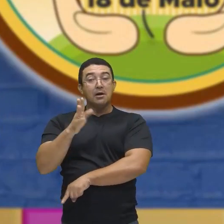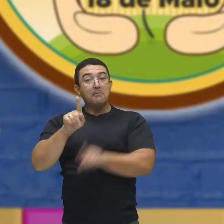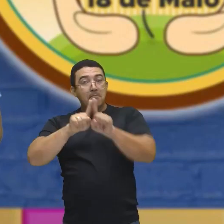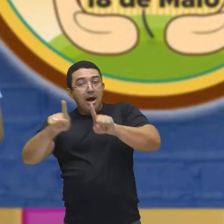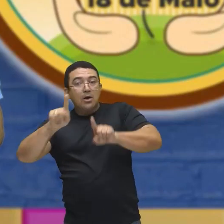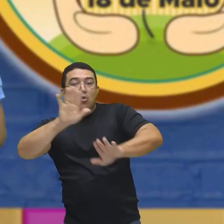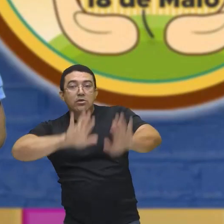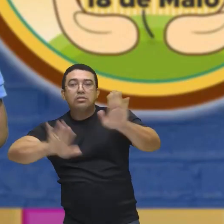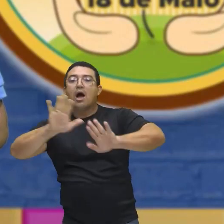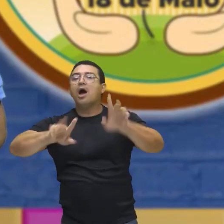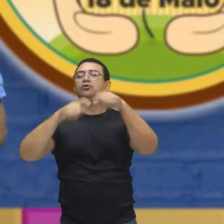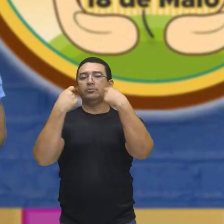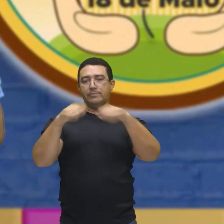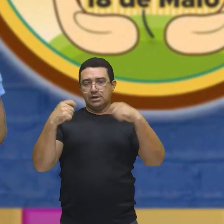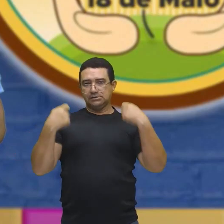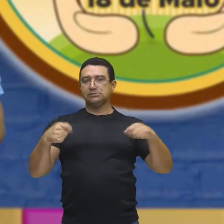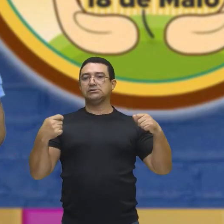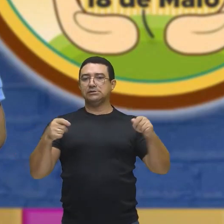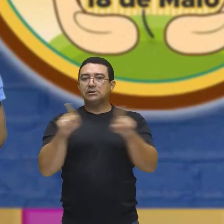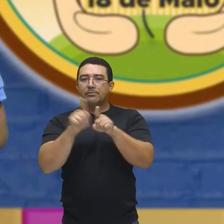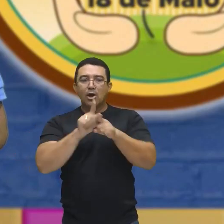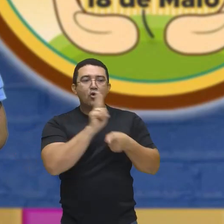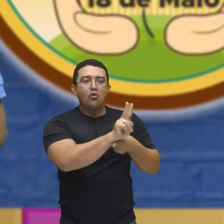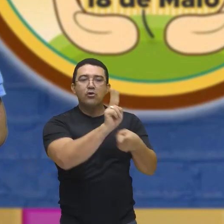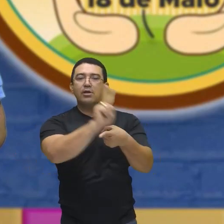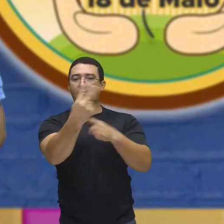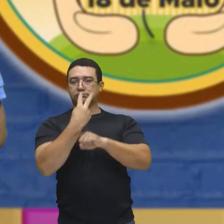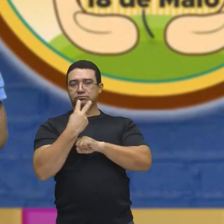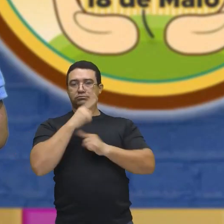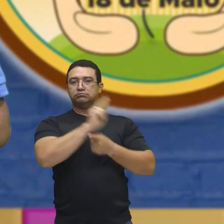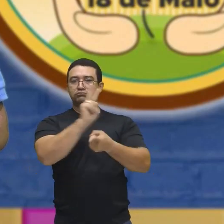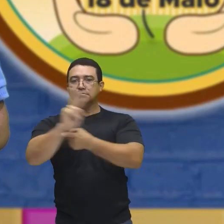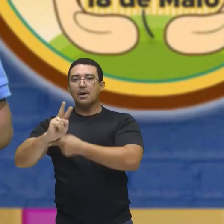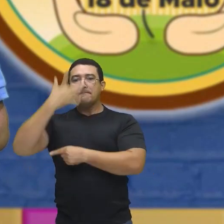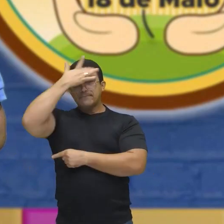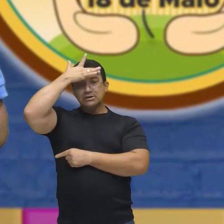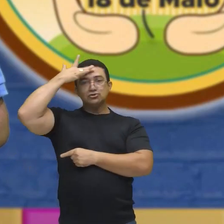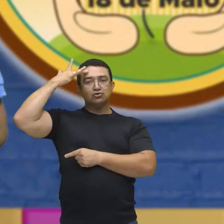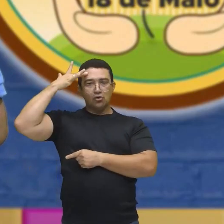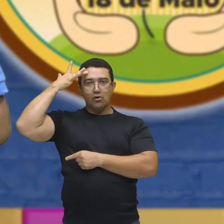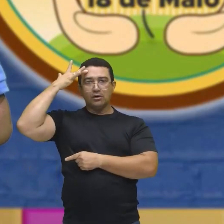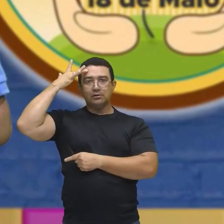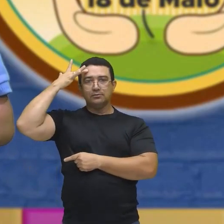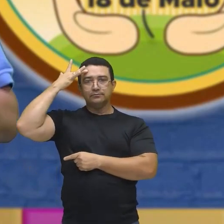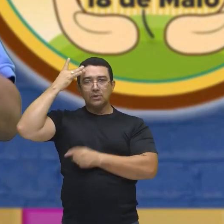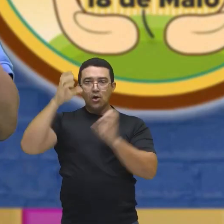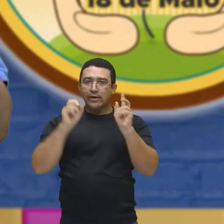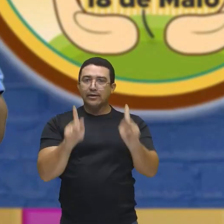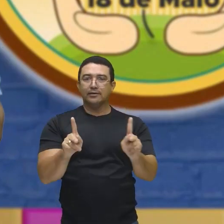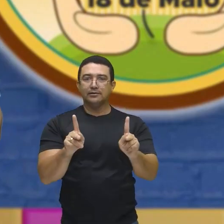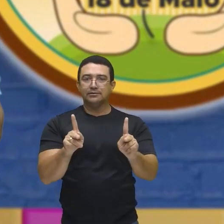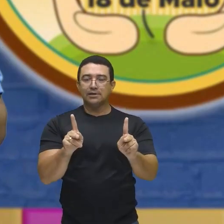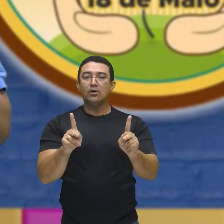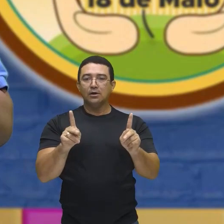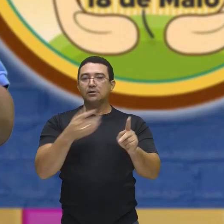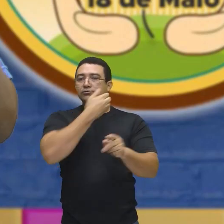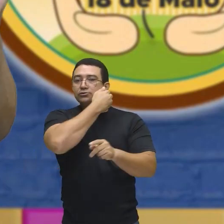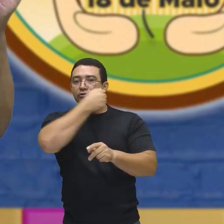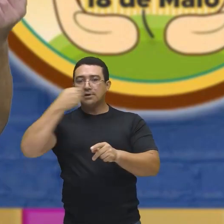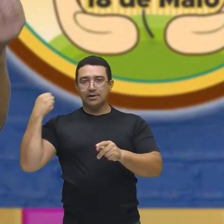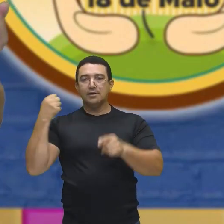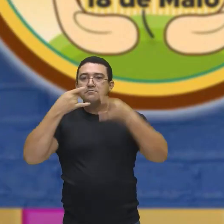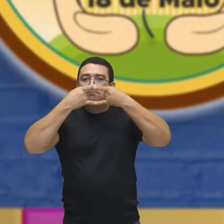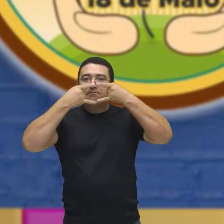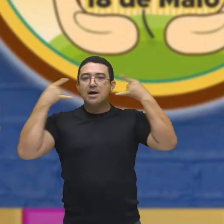faz parte da nossa cultura, faz parte da cultura da professora Lúcia cuidar de mim e do outro. Então, eu tirei a máscara, porque eu